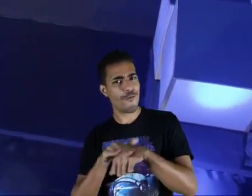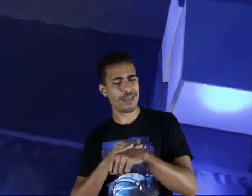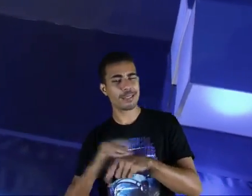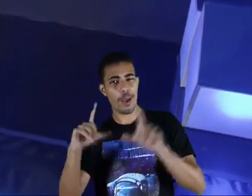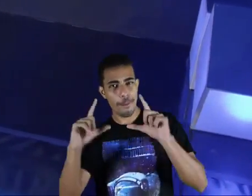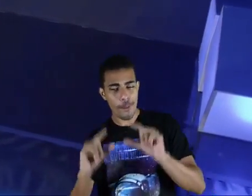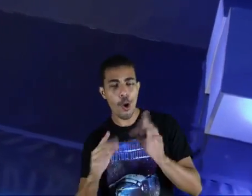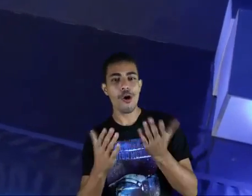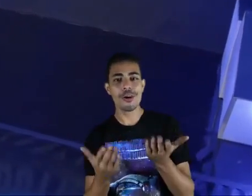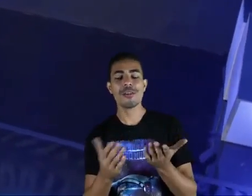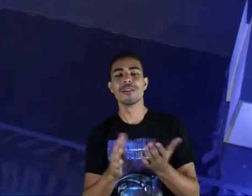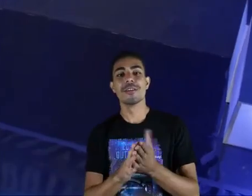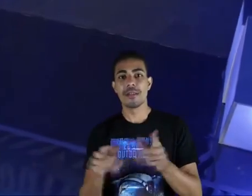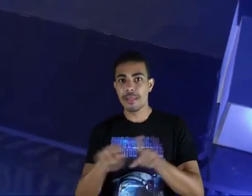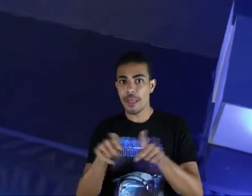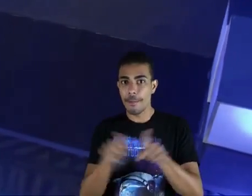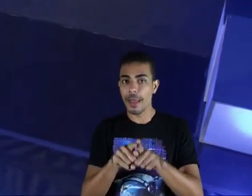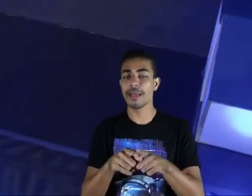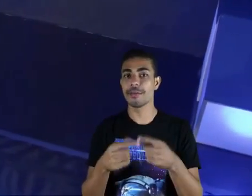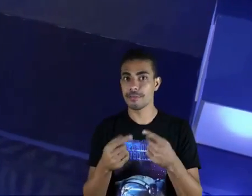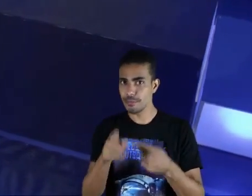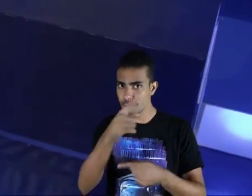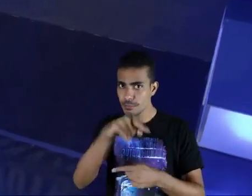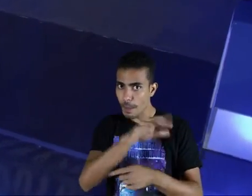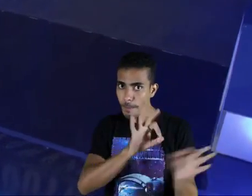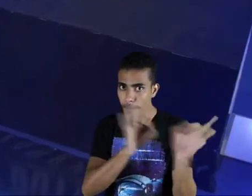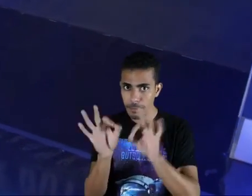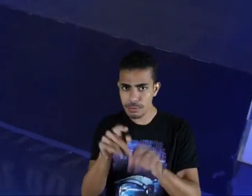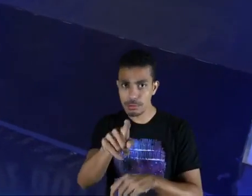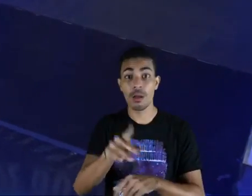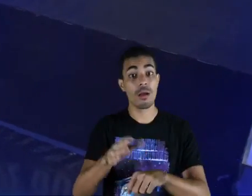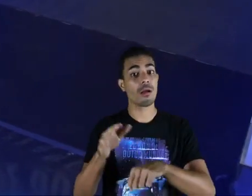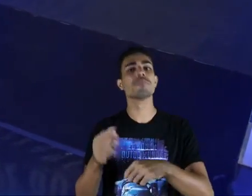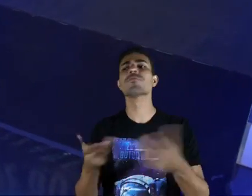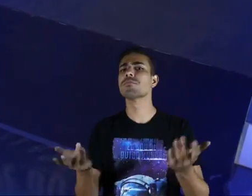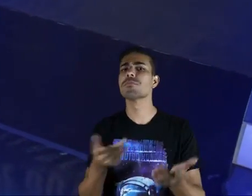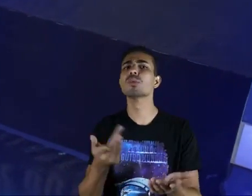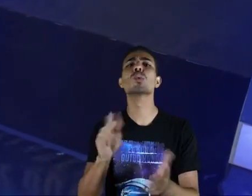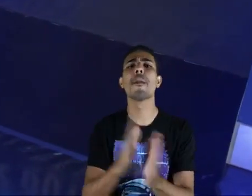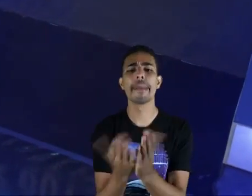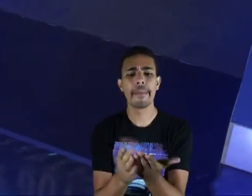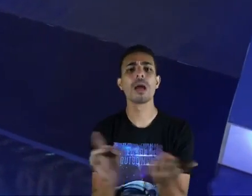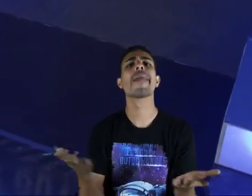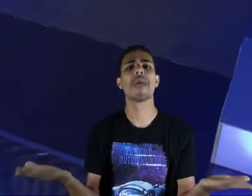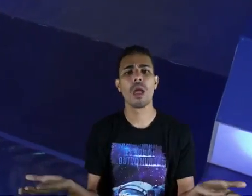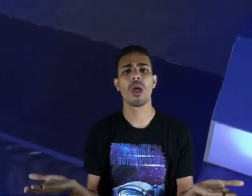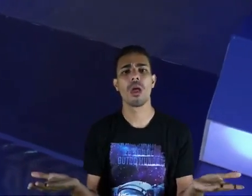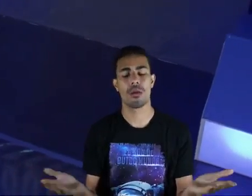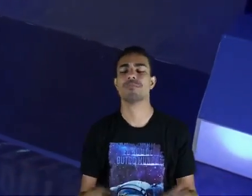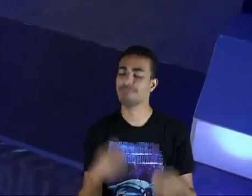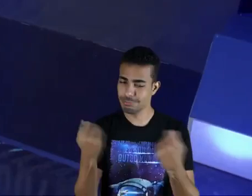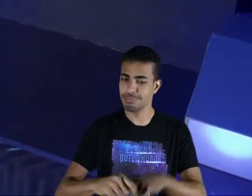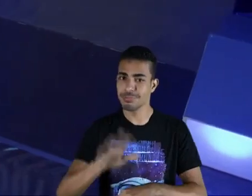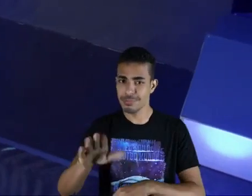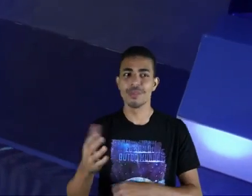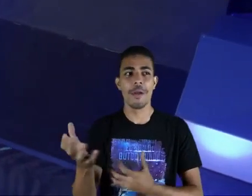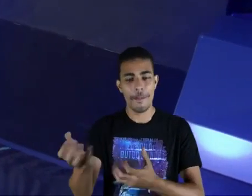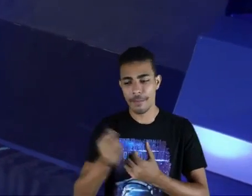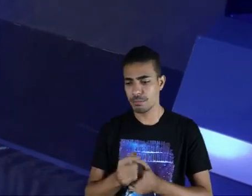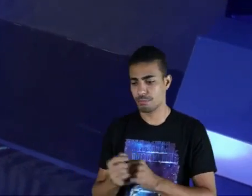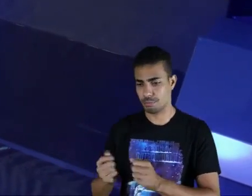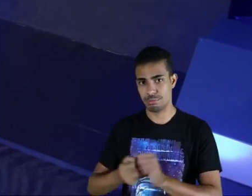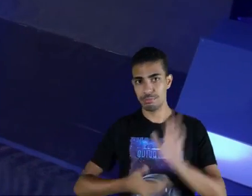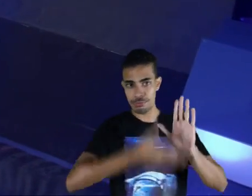E desta maneira, você também fica ligado. Ei, vai buscar a sua Bíblia. Cadê a sua Bíblia? Estou aqui com a Bíblia dos jovens, muito